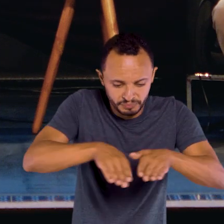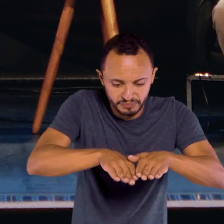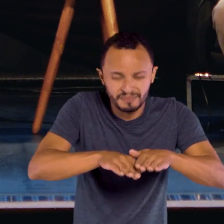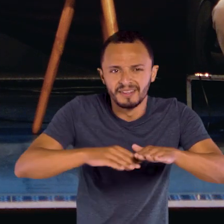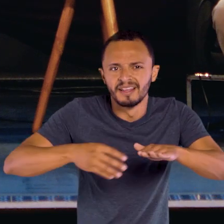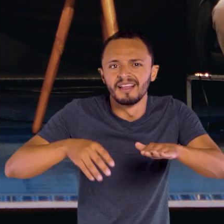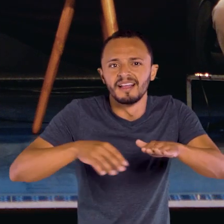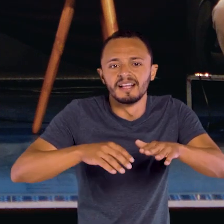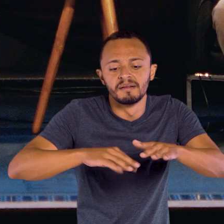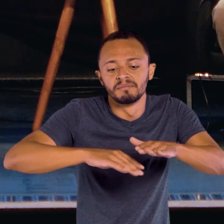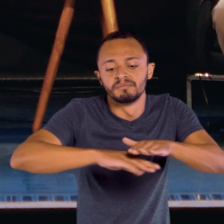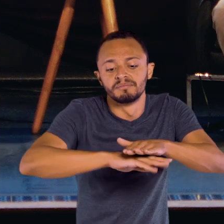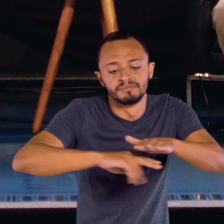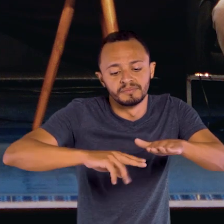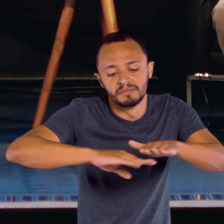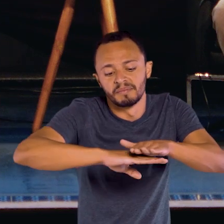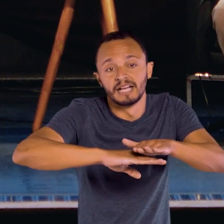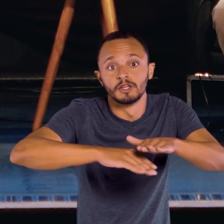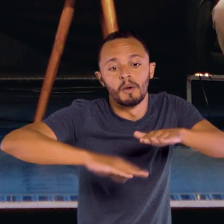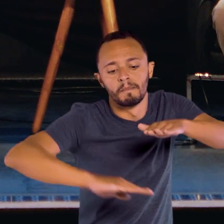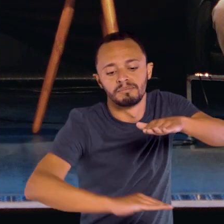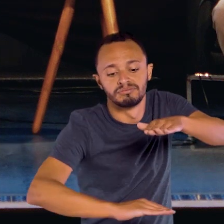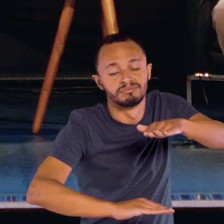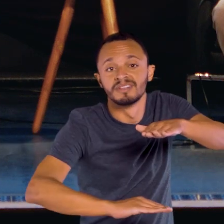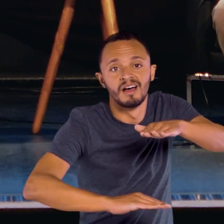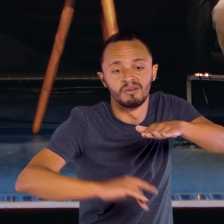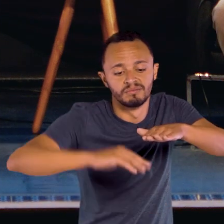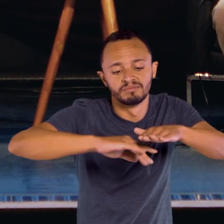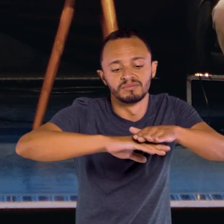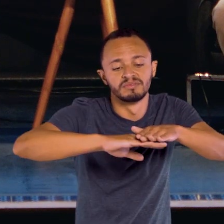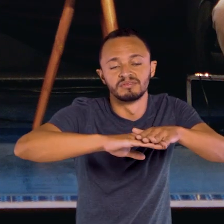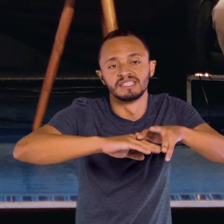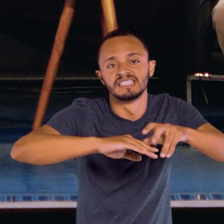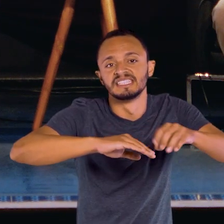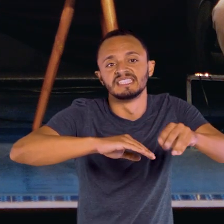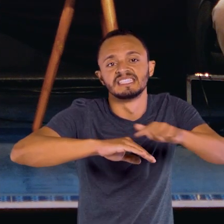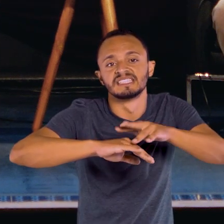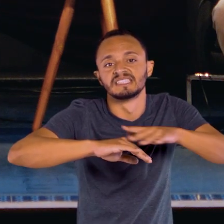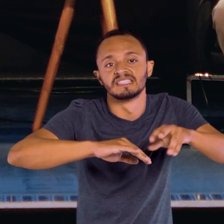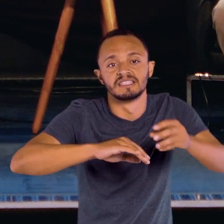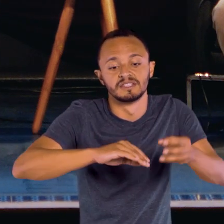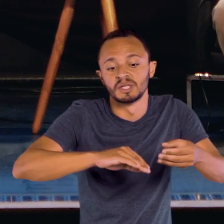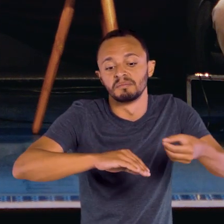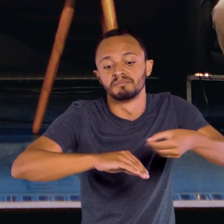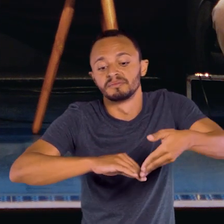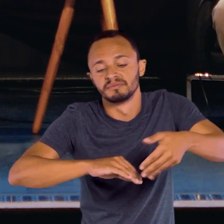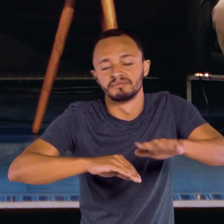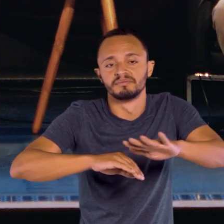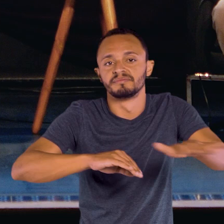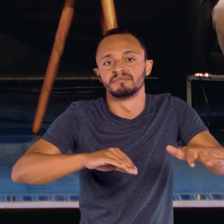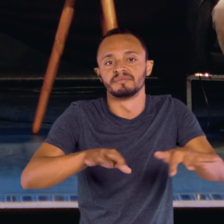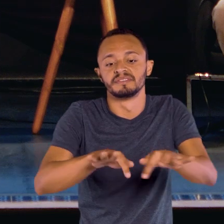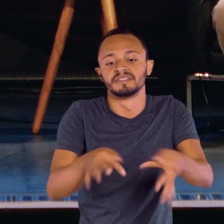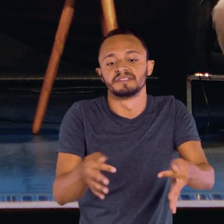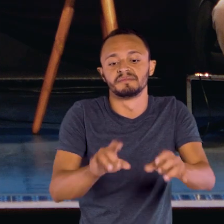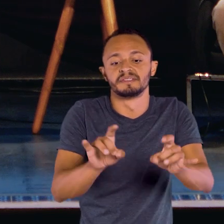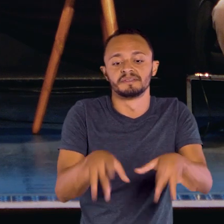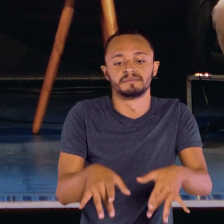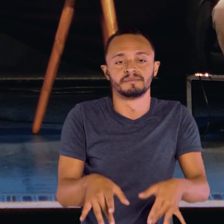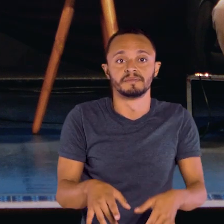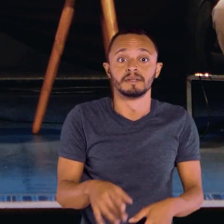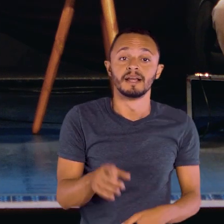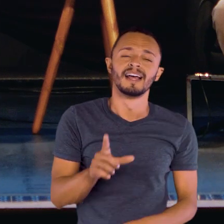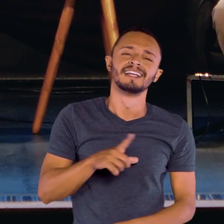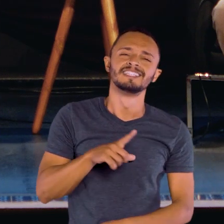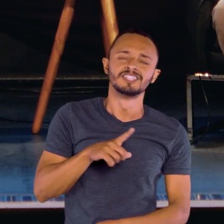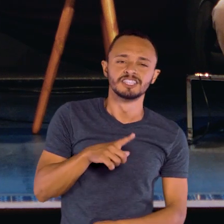assim. E junto com essas escavações que depois se achou por ali, tinha osso